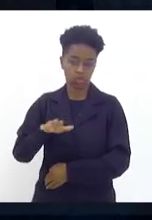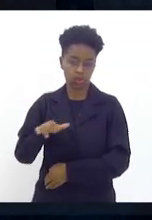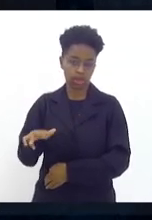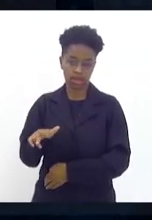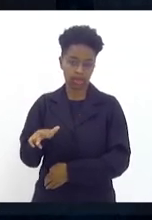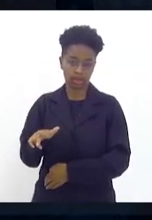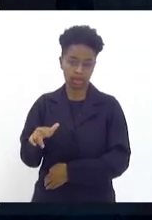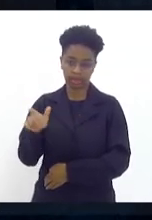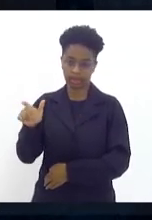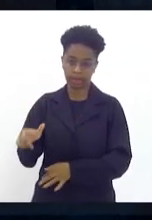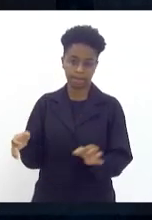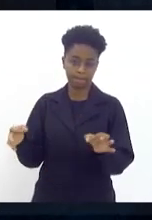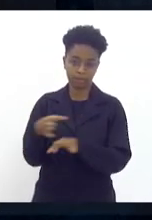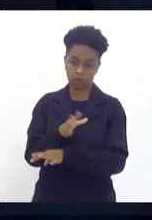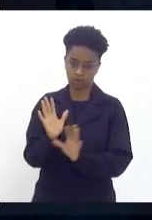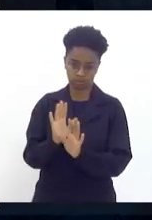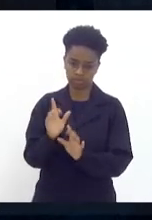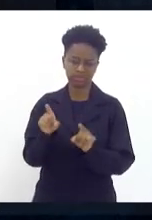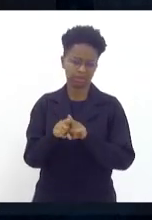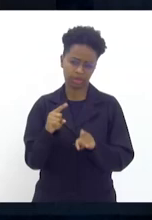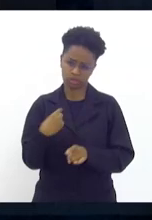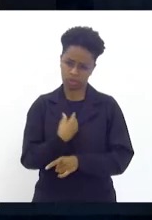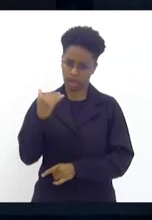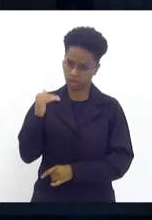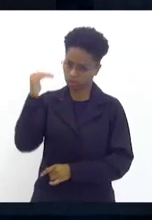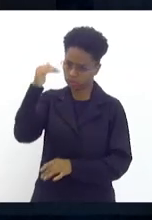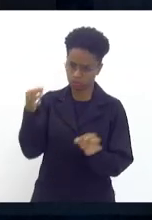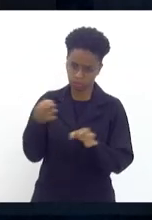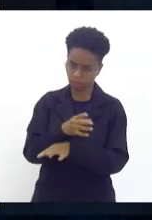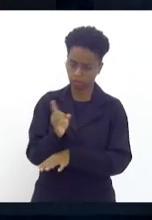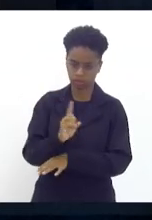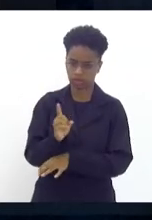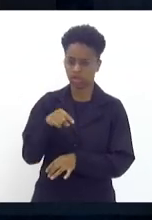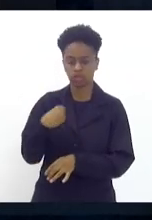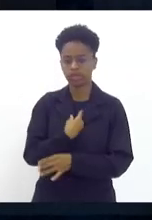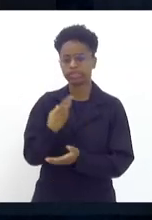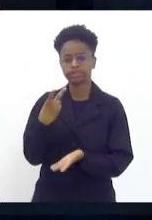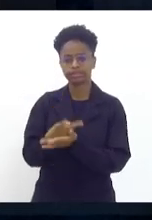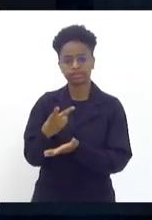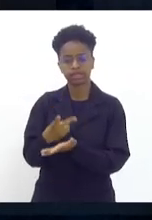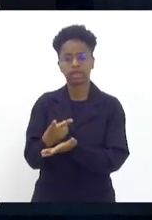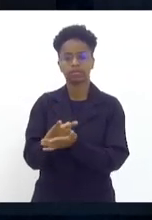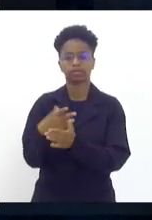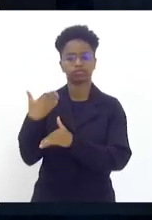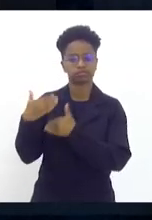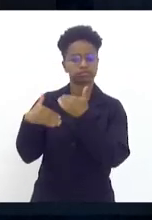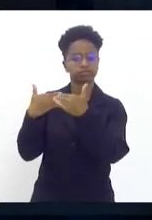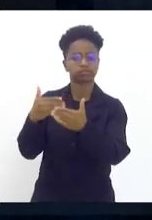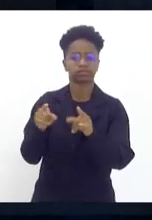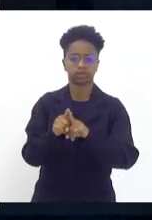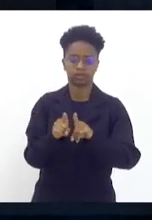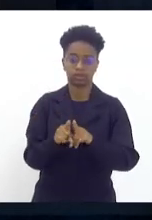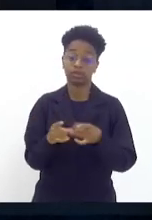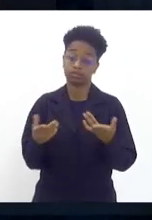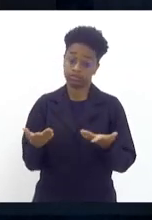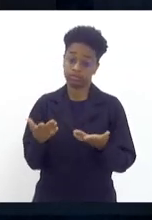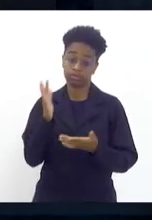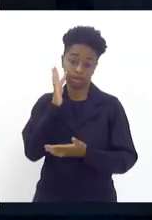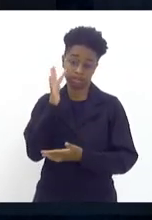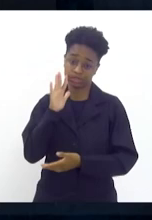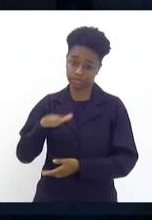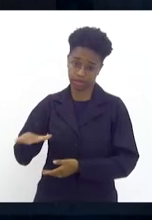ela não é um ser pronto. Nem nós, que somos adultos, estamos prontos, nós estamos sempre, né, em desenvolvimento, quanto mais